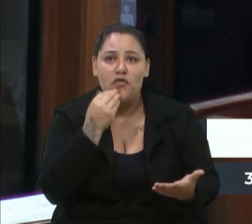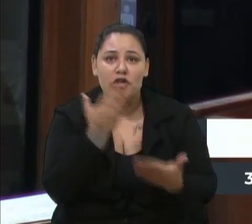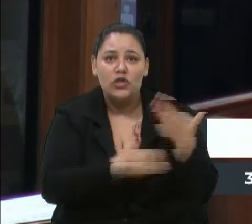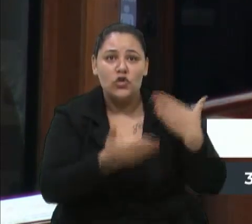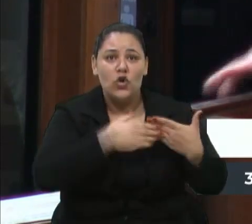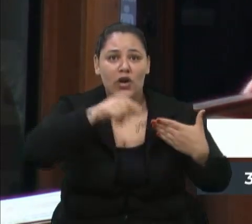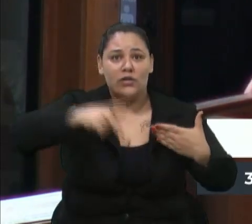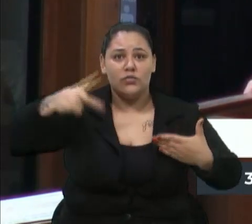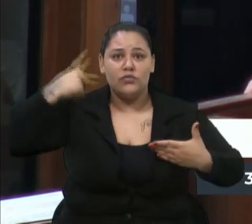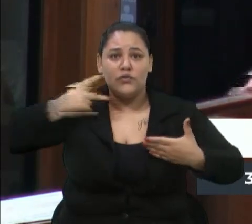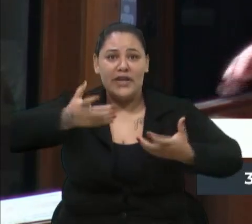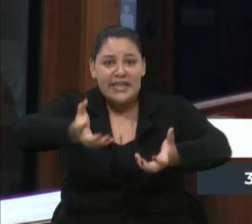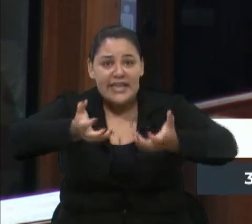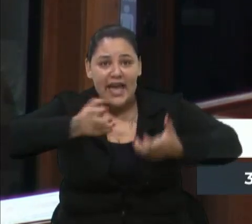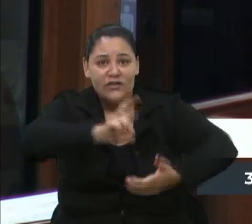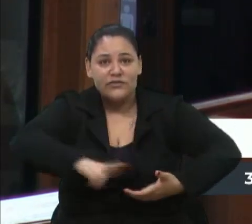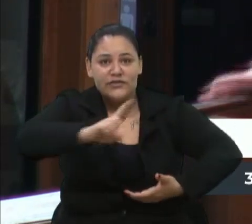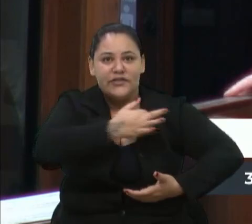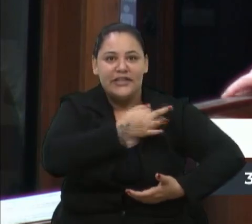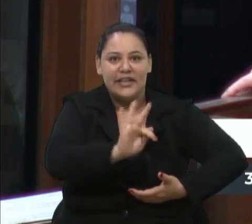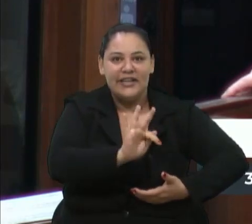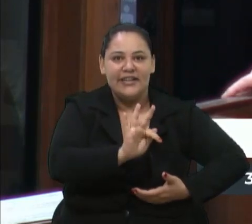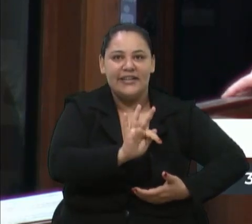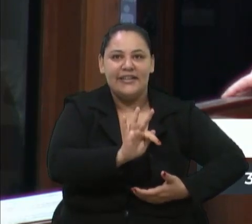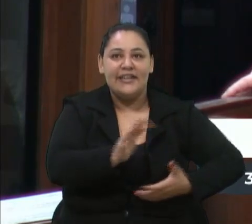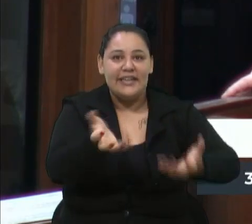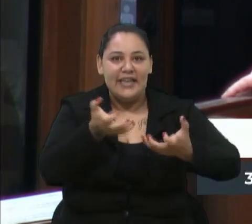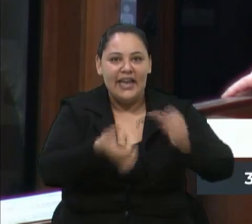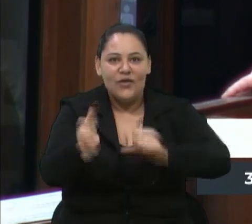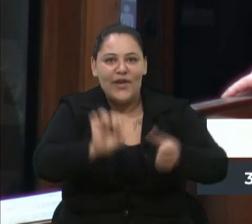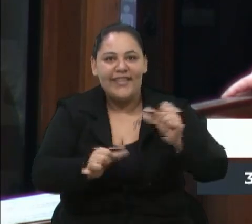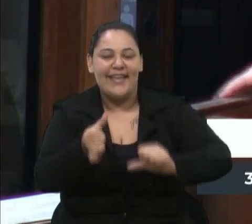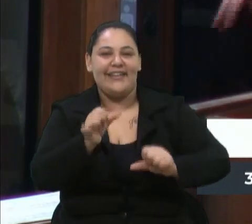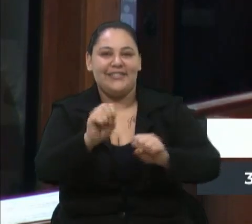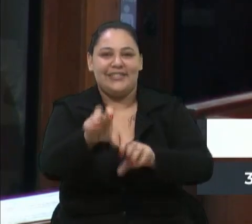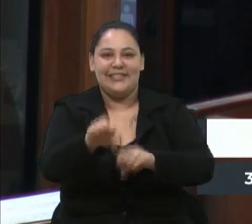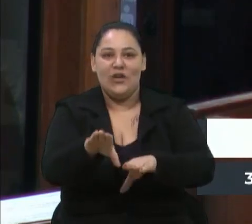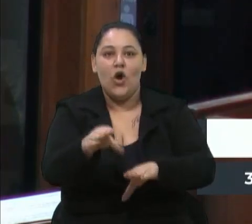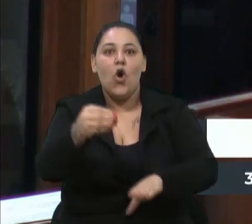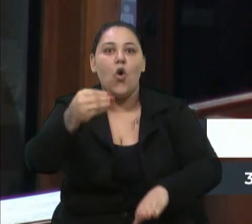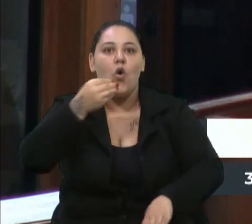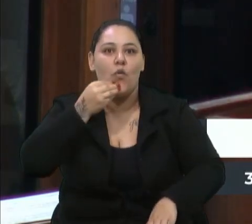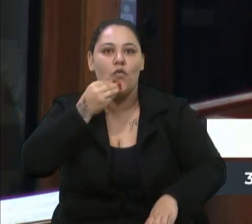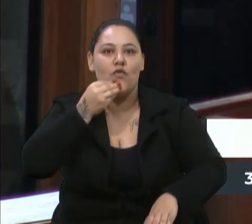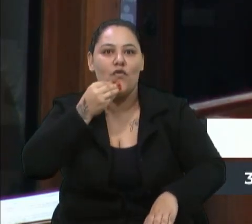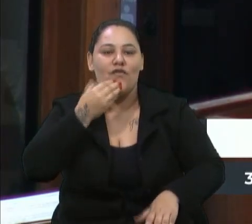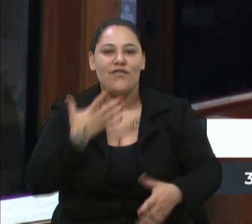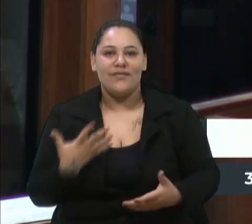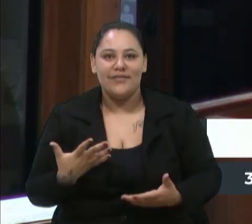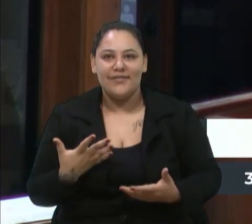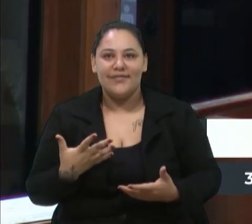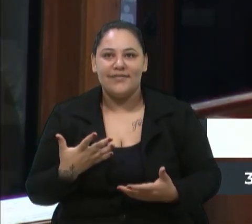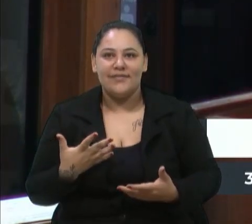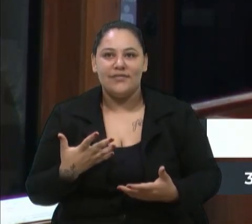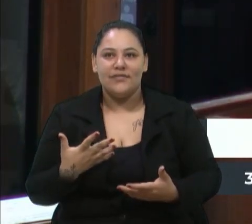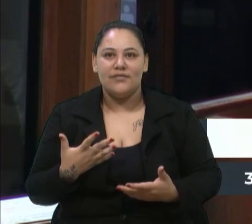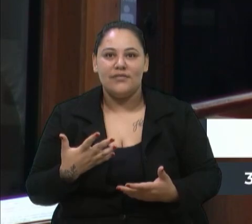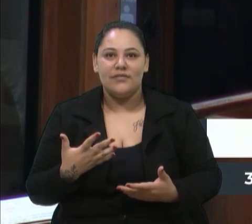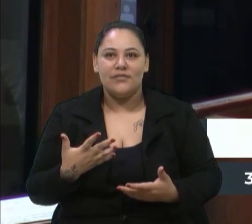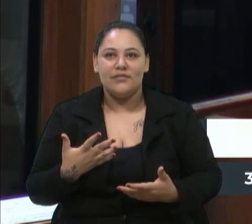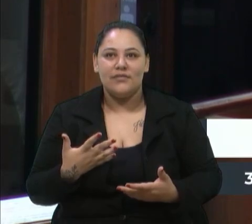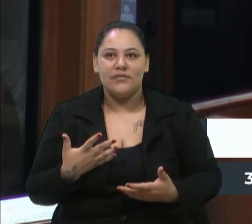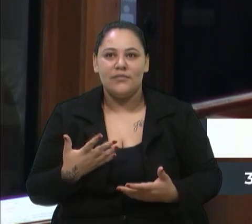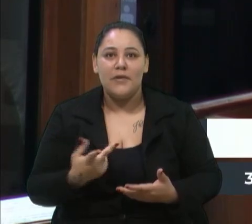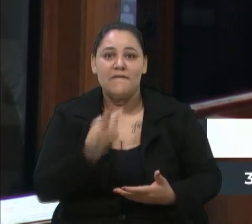casa querem uma universidade federal e querem uma universidade de qualidade. É óbvio. Me